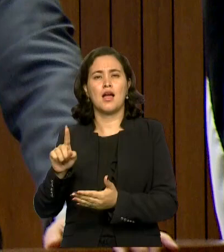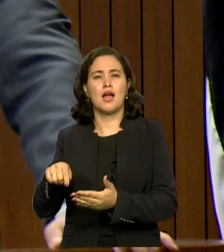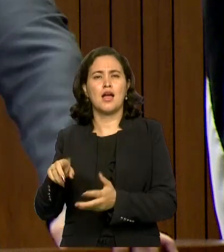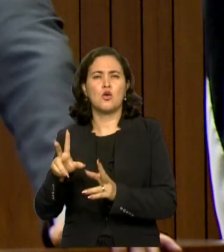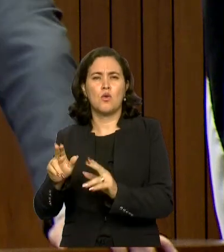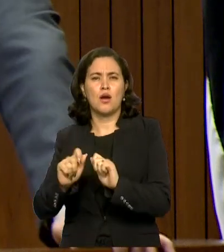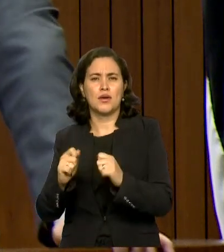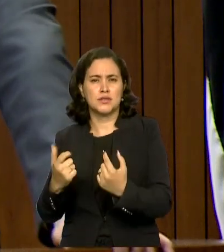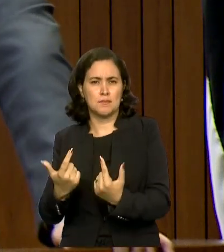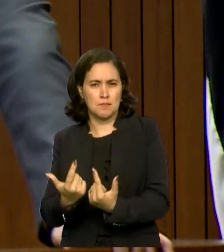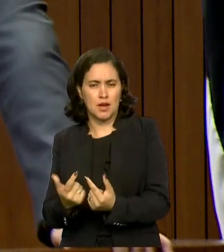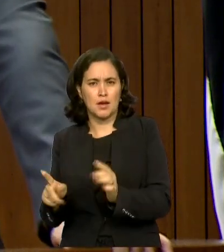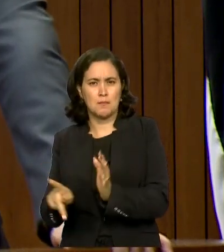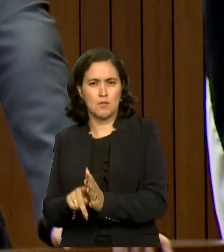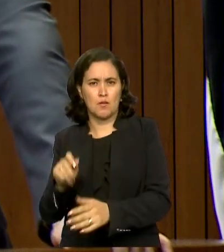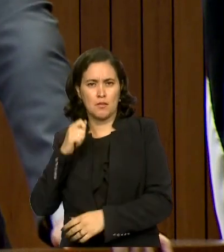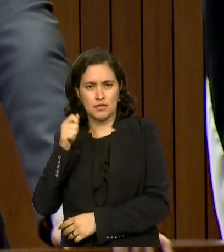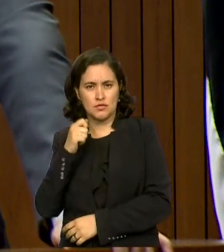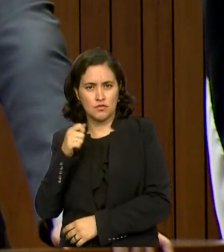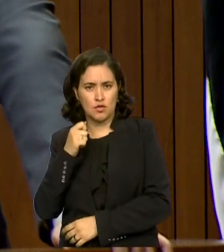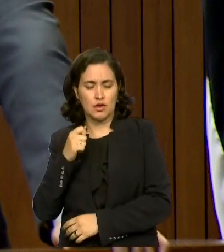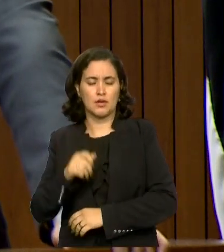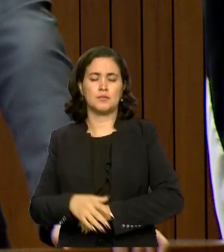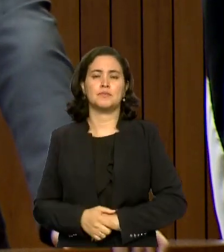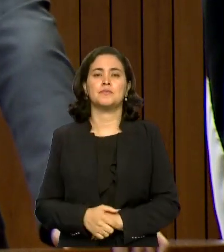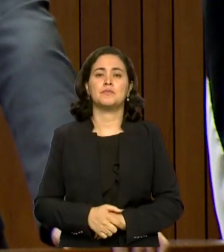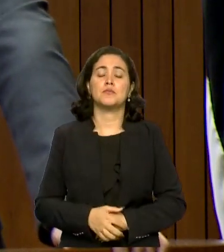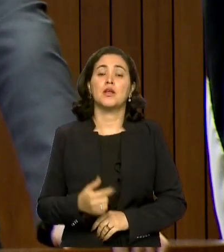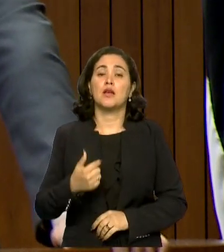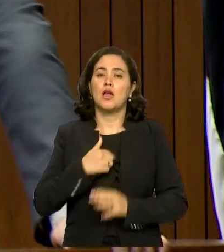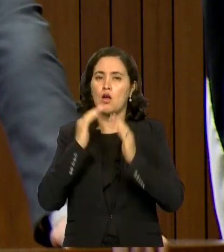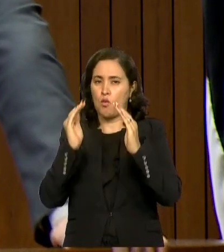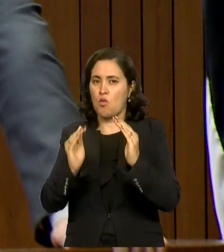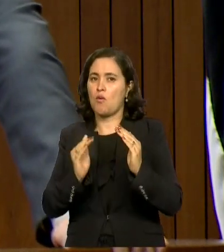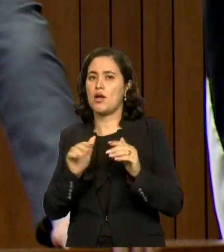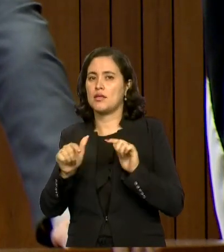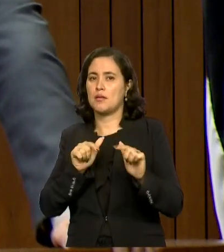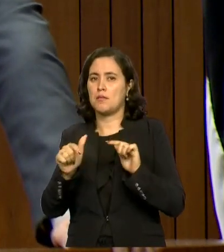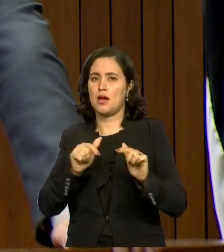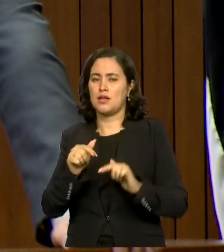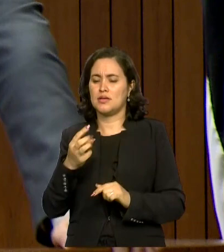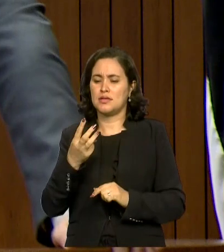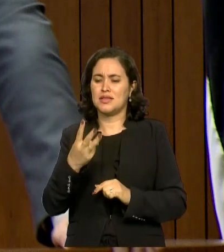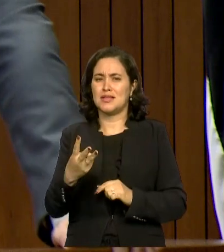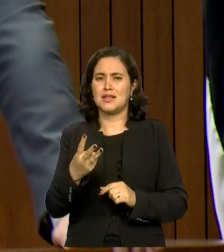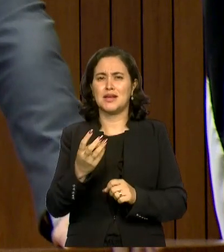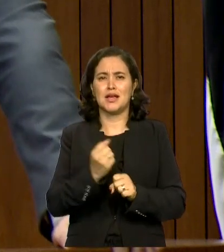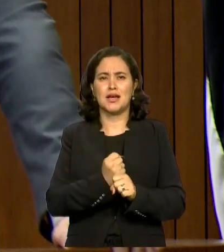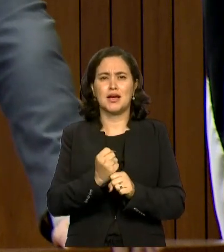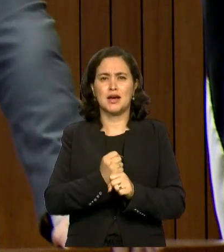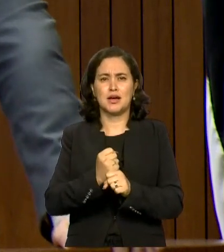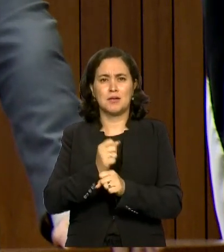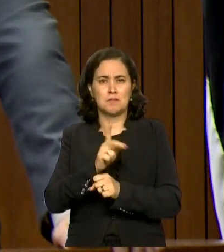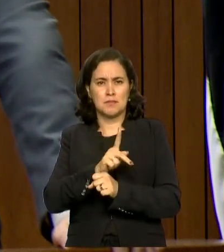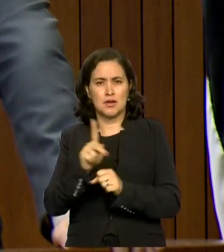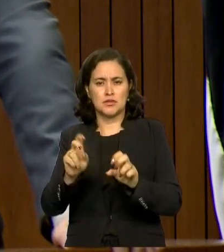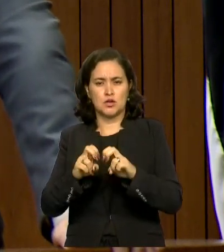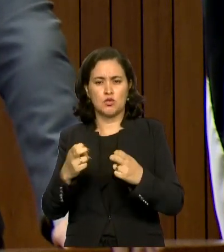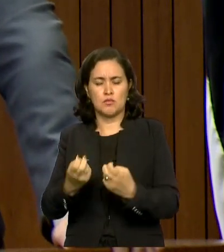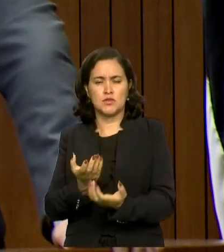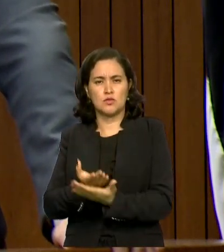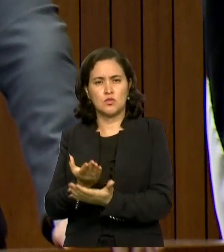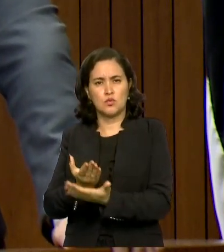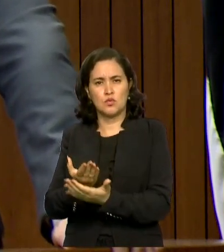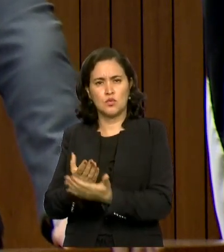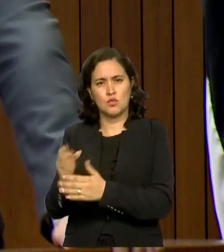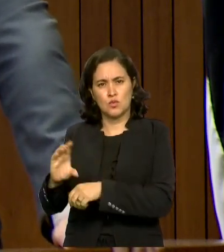Maranhão. E honrosamente exerci essa função durante 3 anos, presidi naquele momento a Comissão de Estudos Constitucionais da